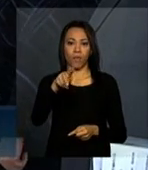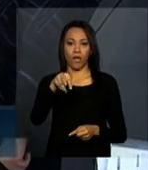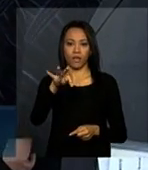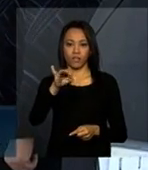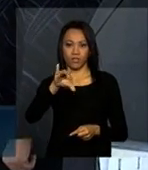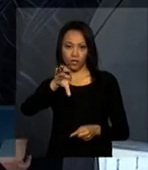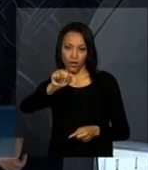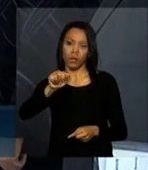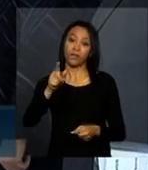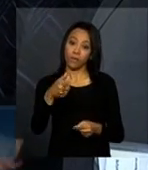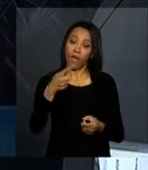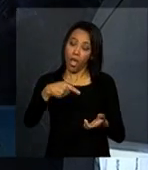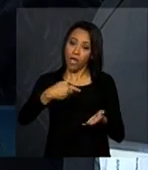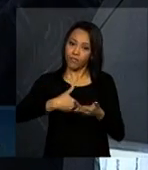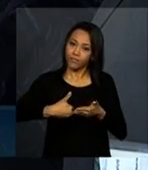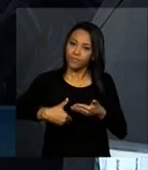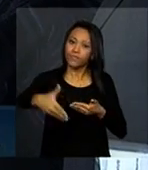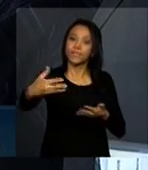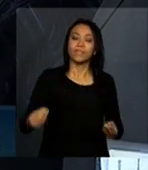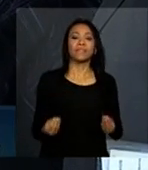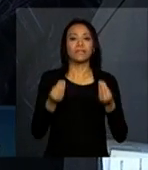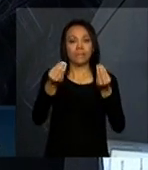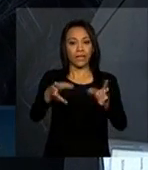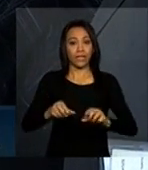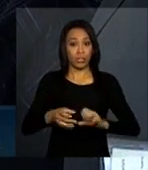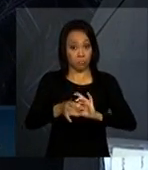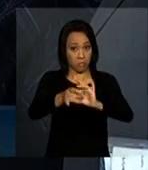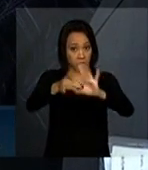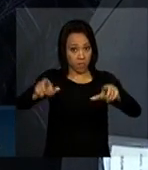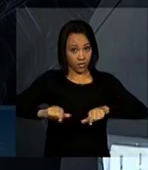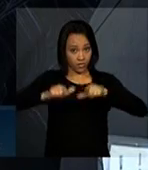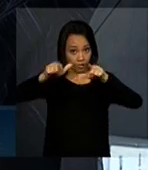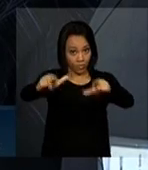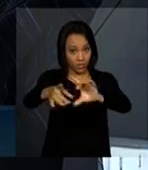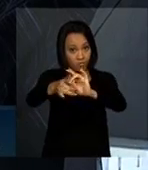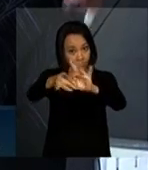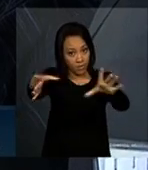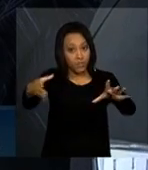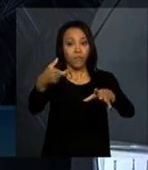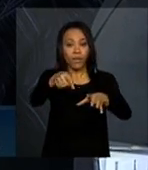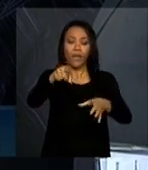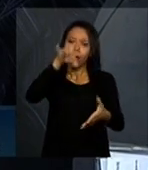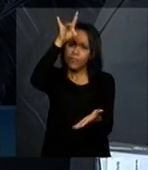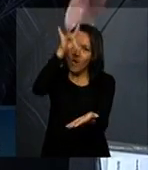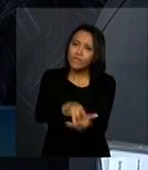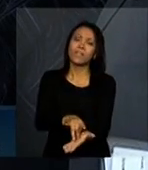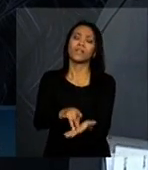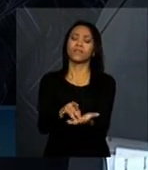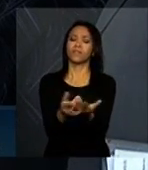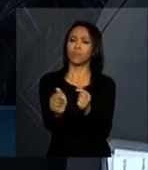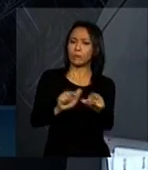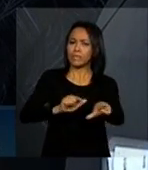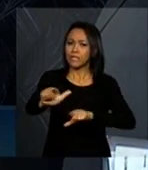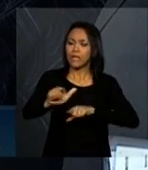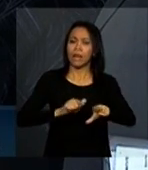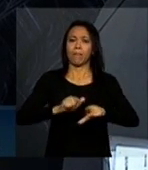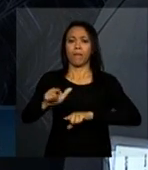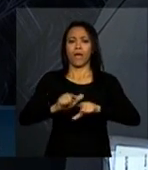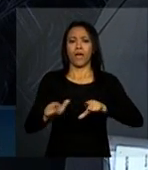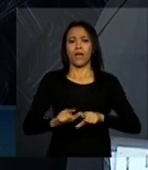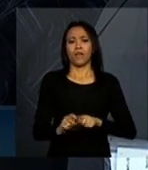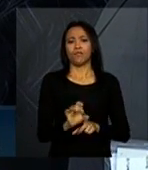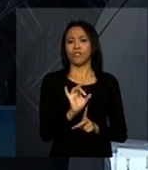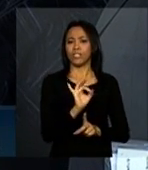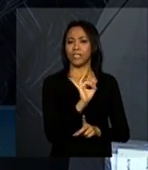A partir então da entrega das credenciais é essa cerimônia que formaliza o trabalho, as funções dos